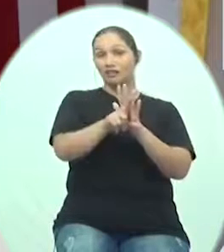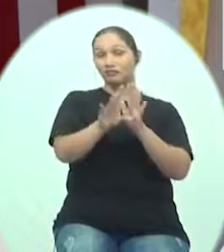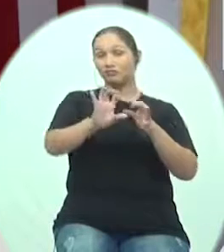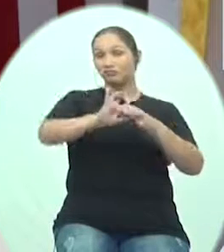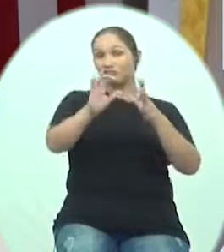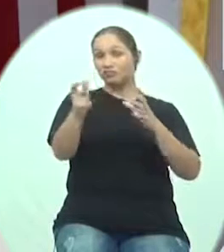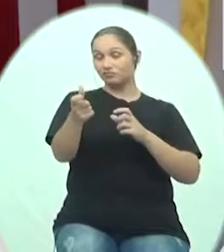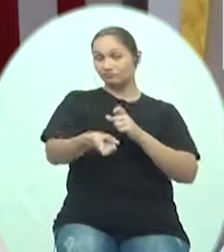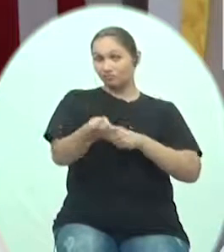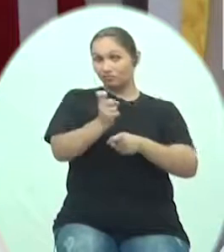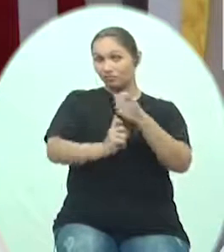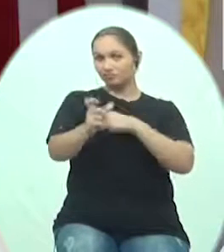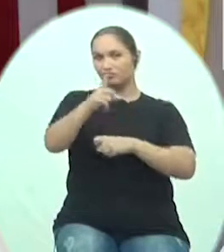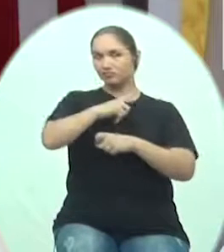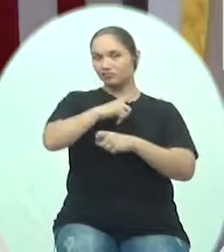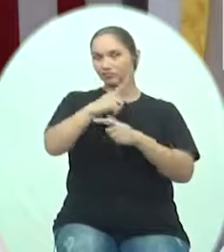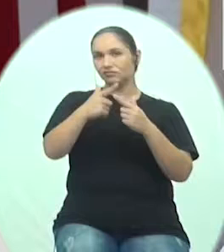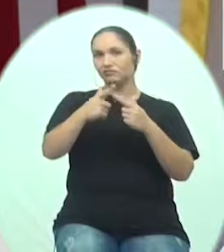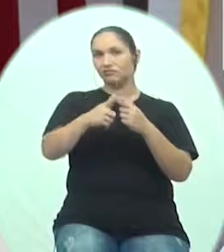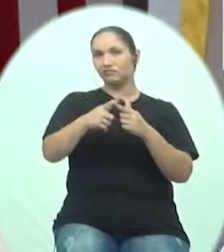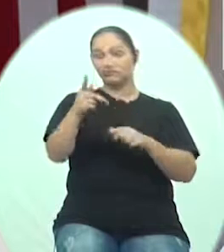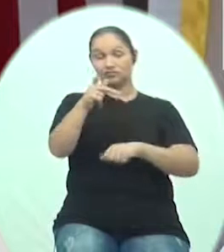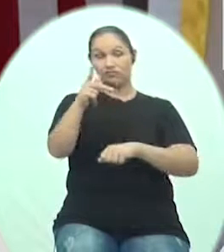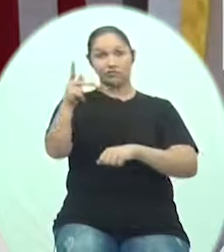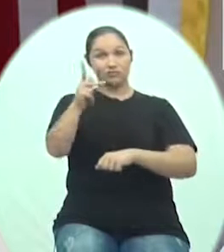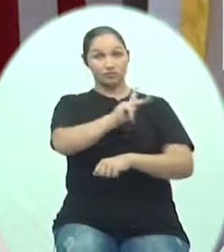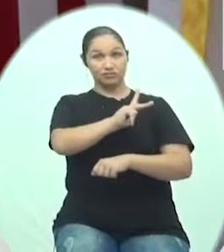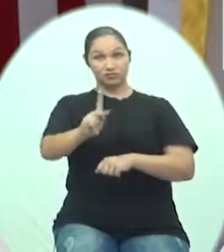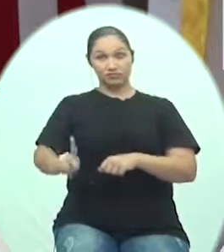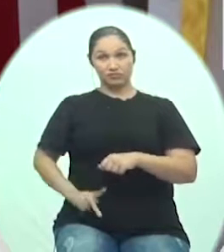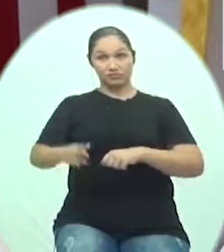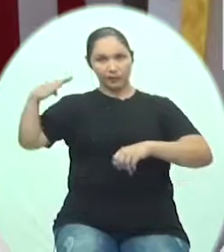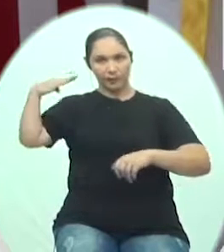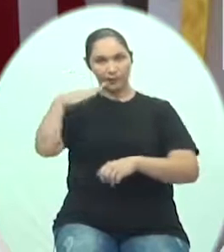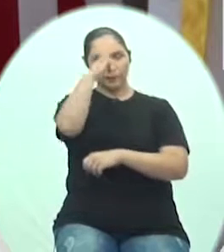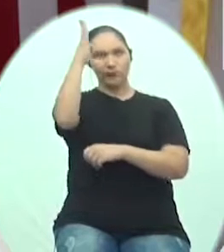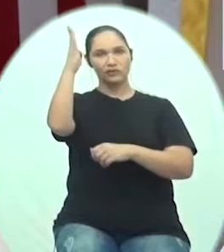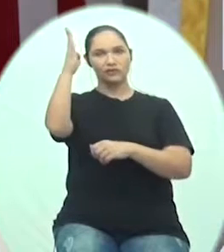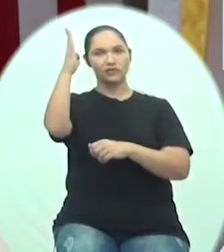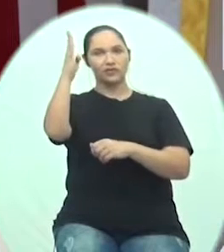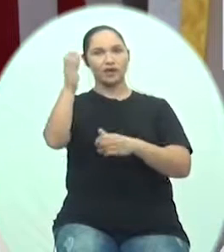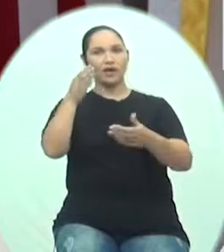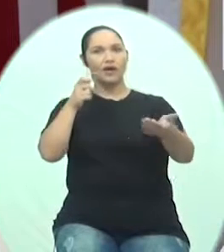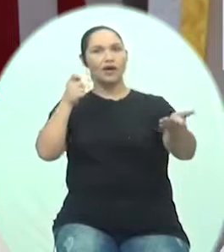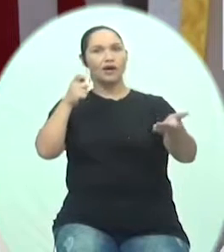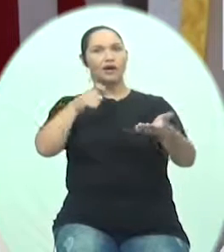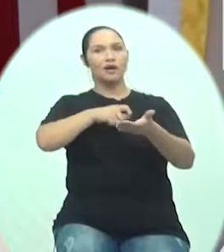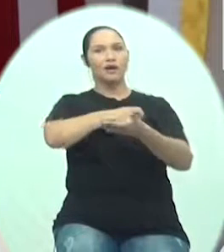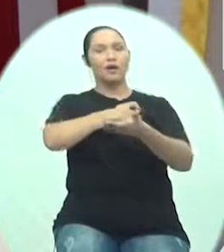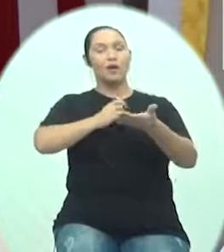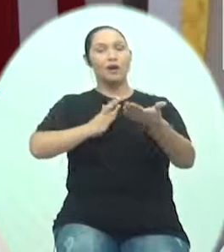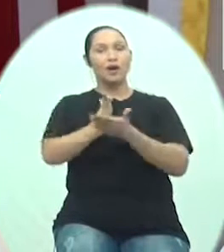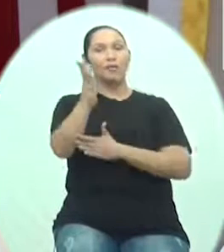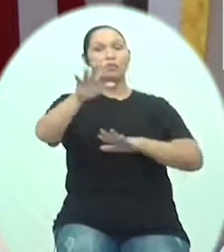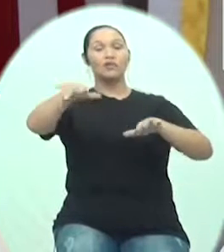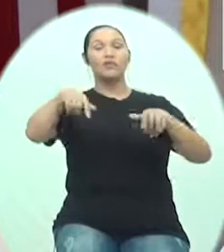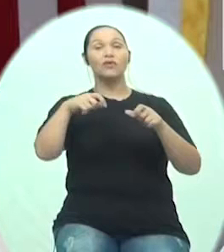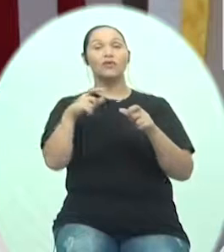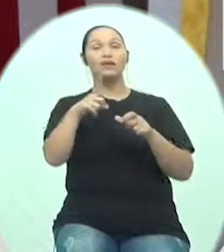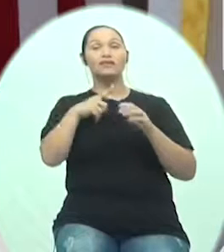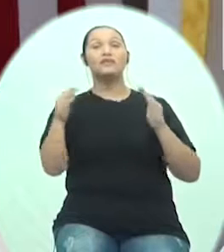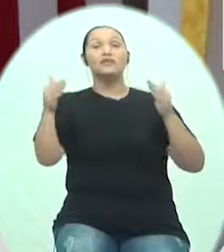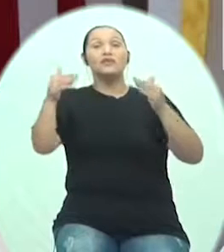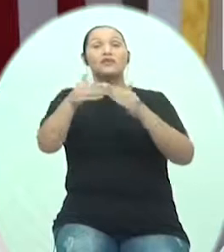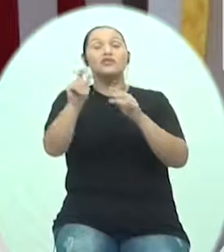aprovada pelo presidente Jair bolsonaro que tem ess objetivo facilitar a vida do Empreendedor então nós precisamos